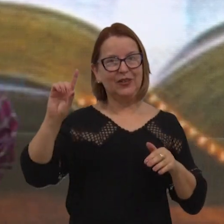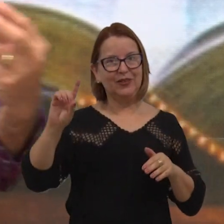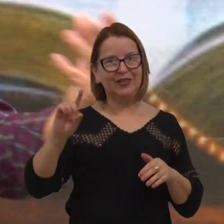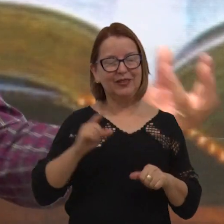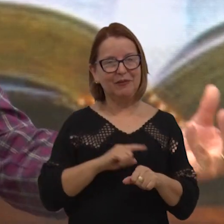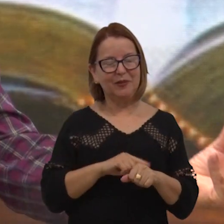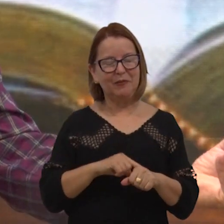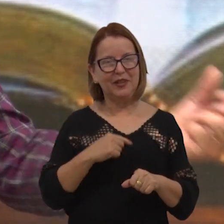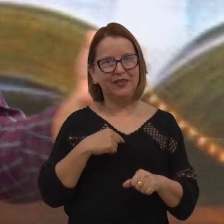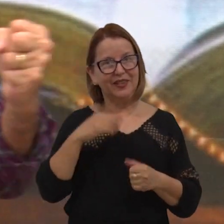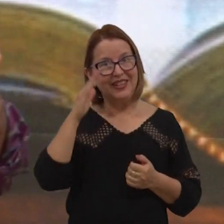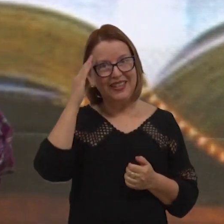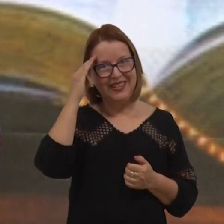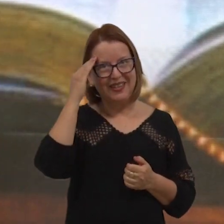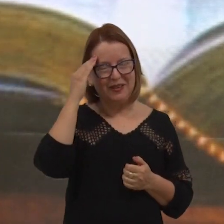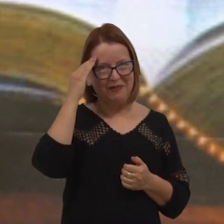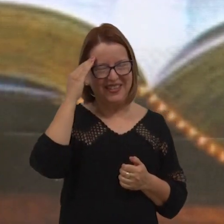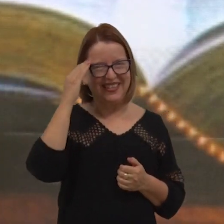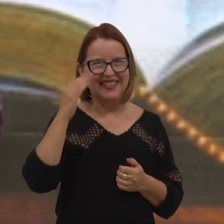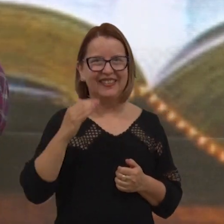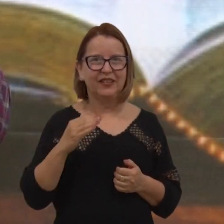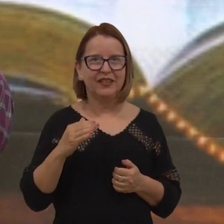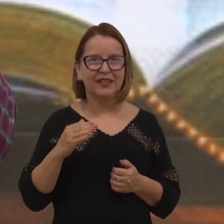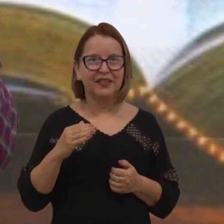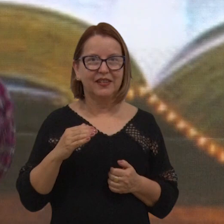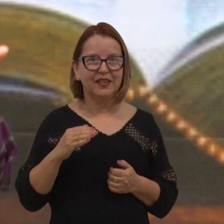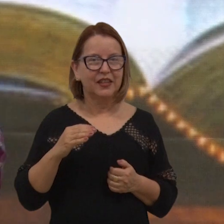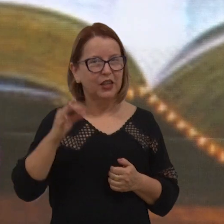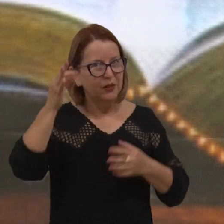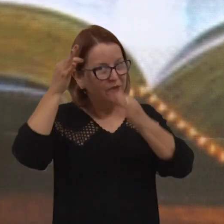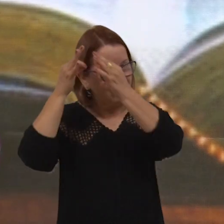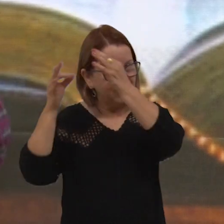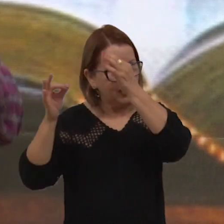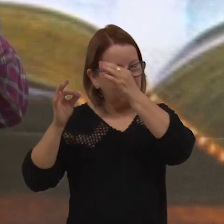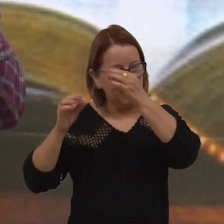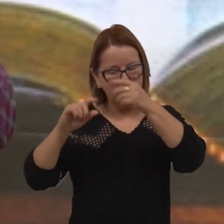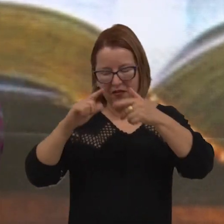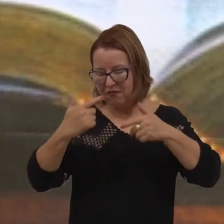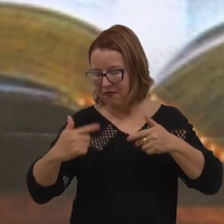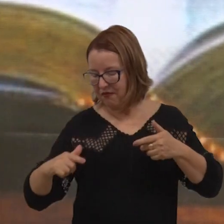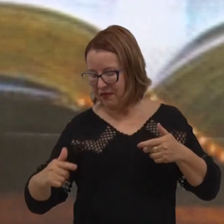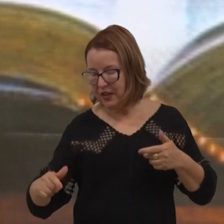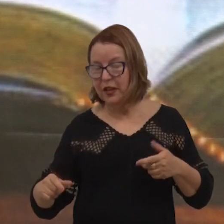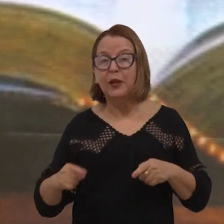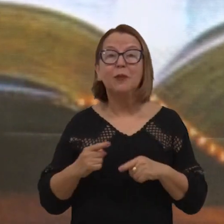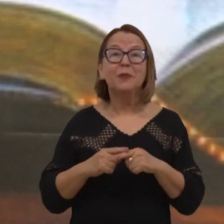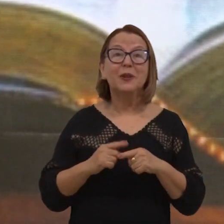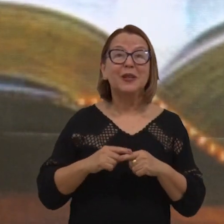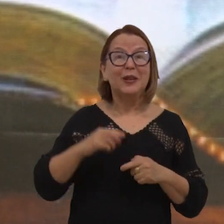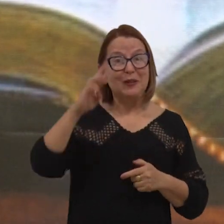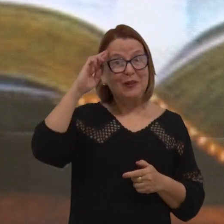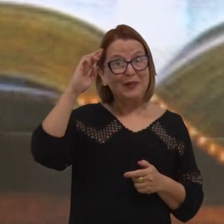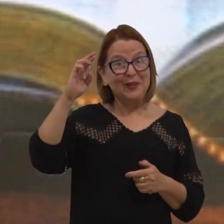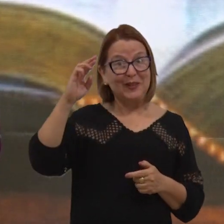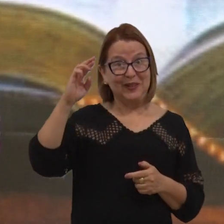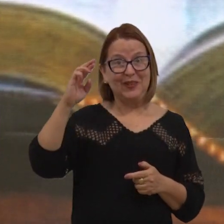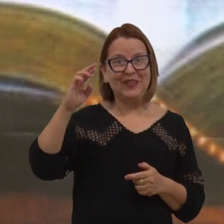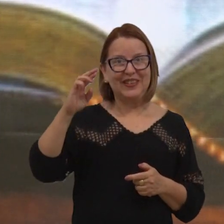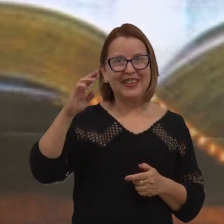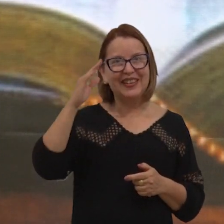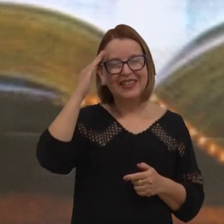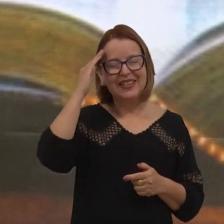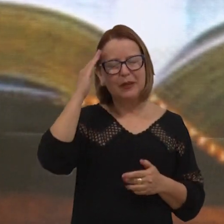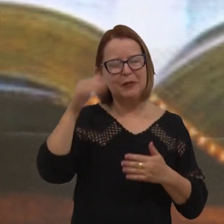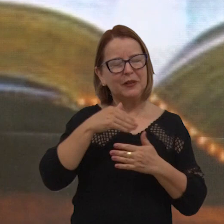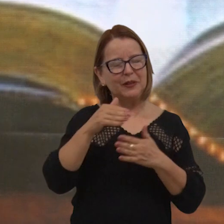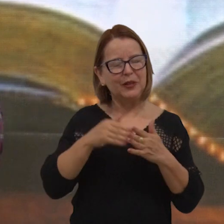sabendo, o Bispo Wildo, que não cai um fio de cabelo da minha cabeça, que o Senhor está no controle de todas as coisas, não vai